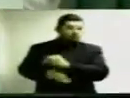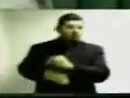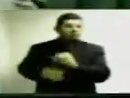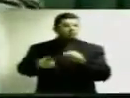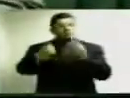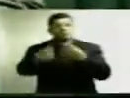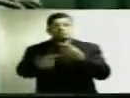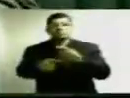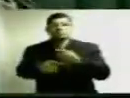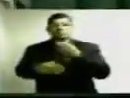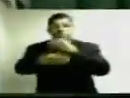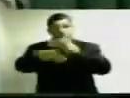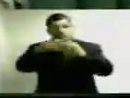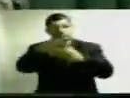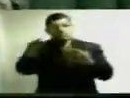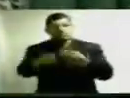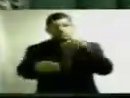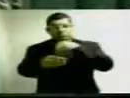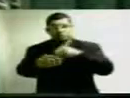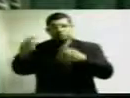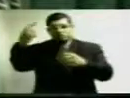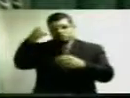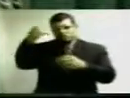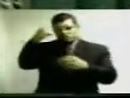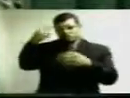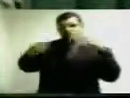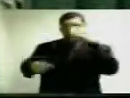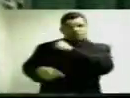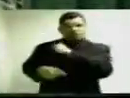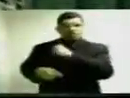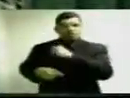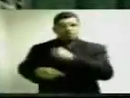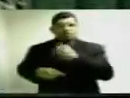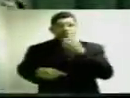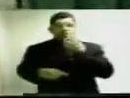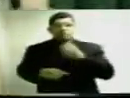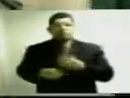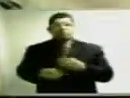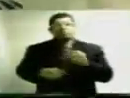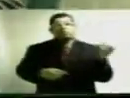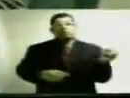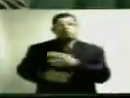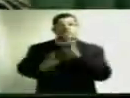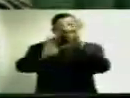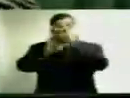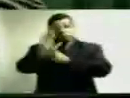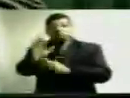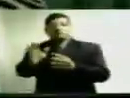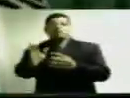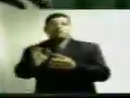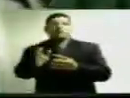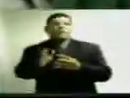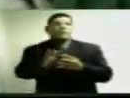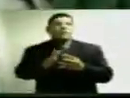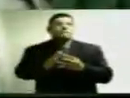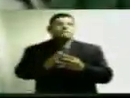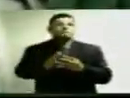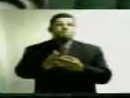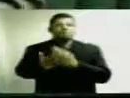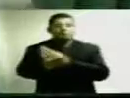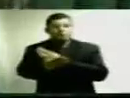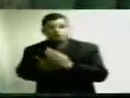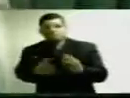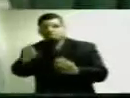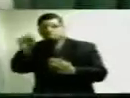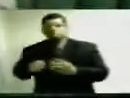ignorados, mas vamos construir, dentro de um pensamento uniforme e coerente, um novo texto, conhecendo